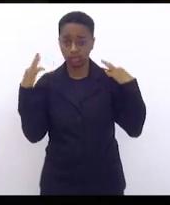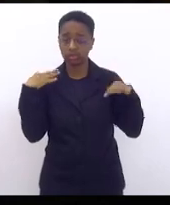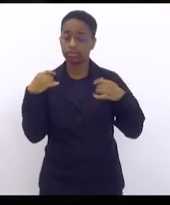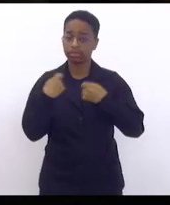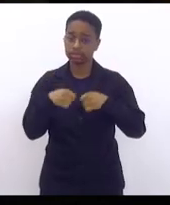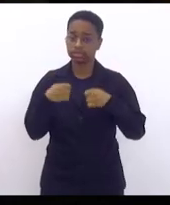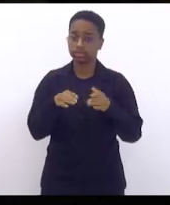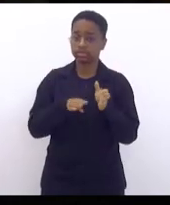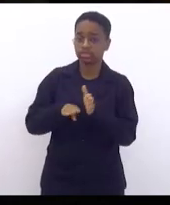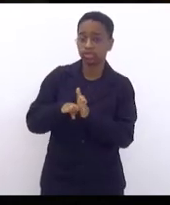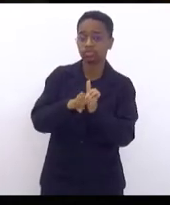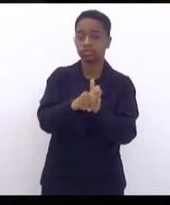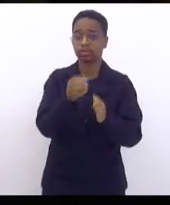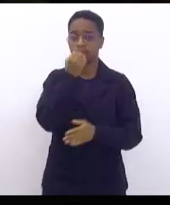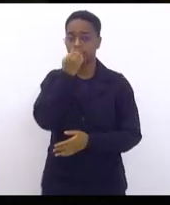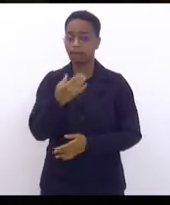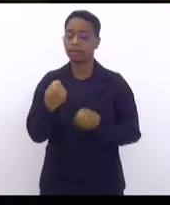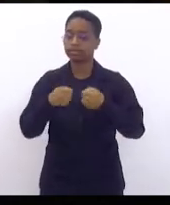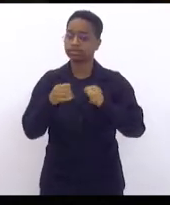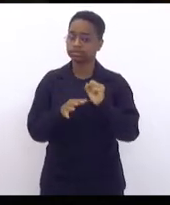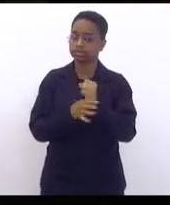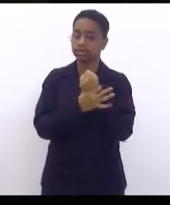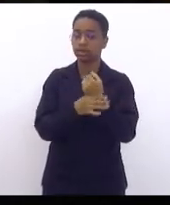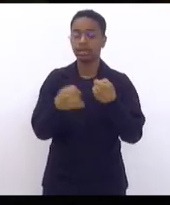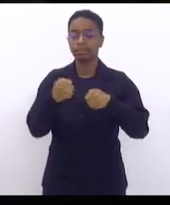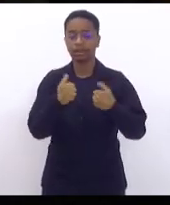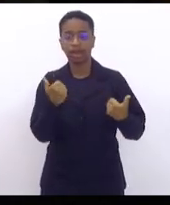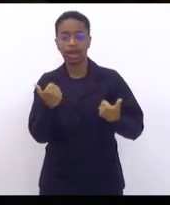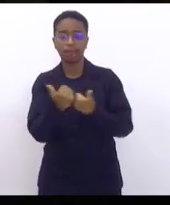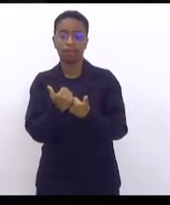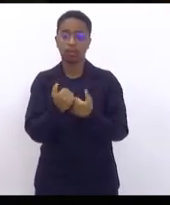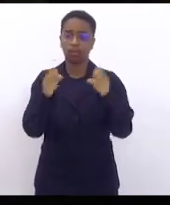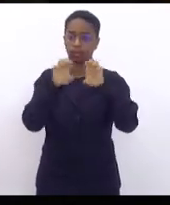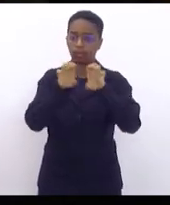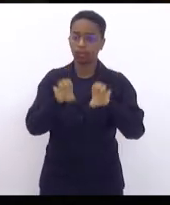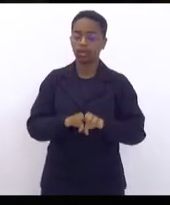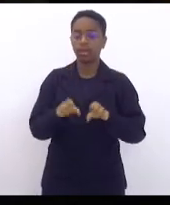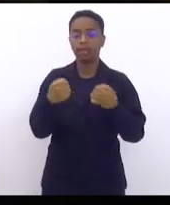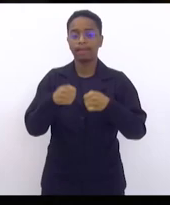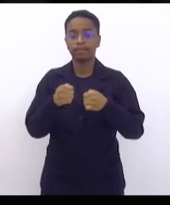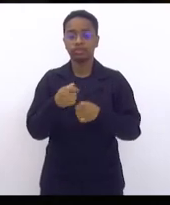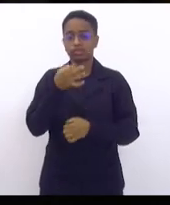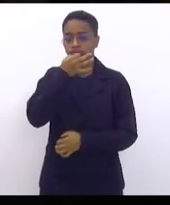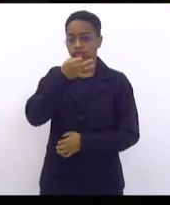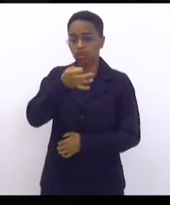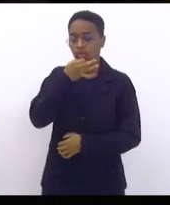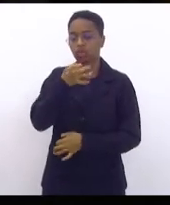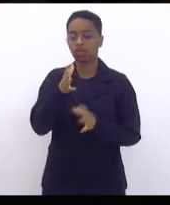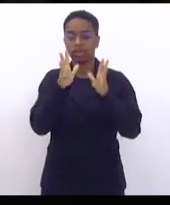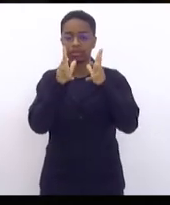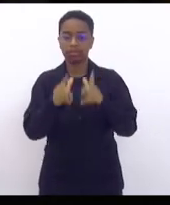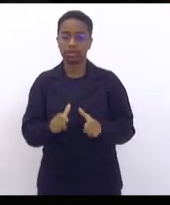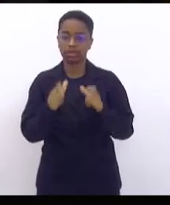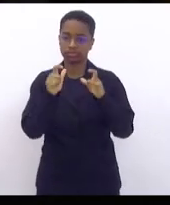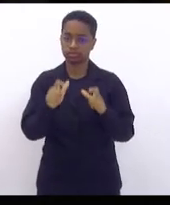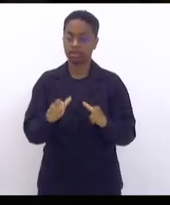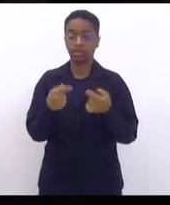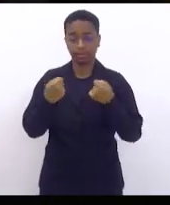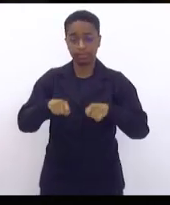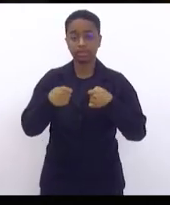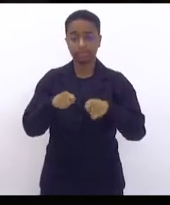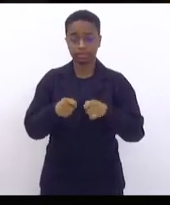bom estacionamento, uma boa segurança, tem que ter apoio para infraestrutura, para som, para limpeza daquilo, tem que